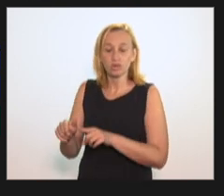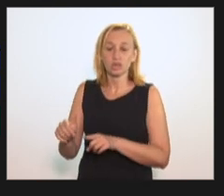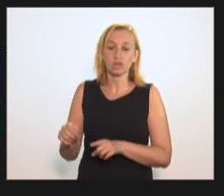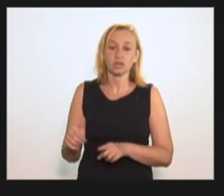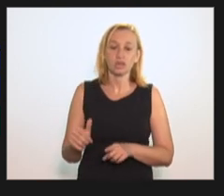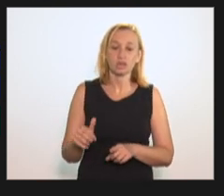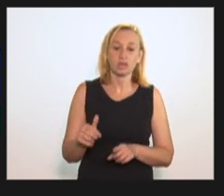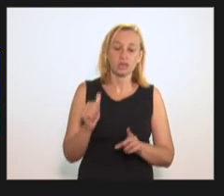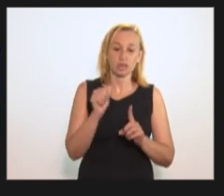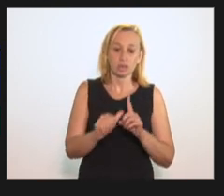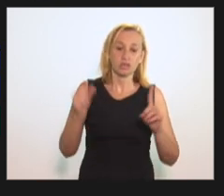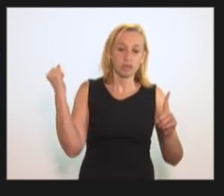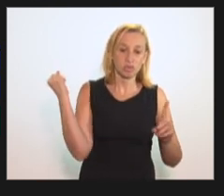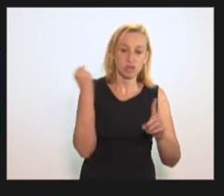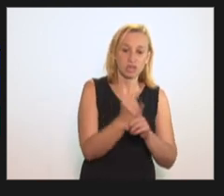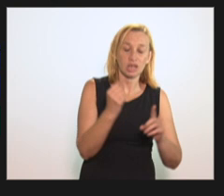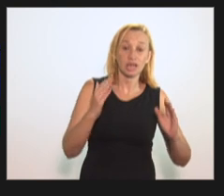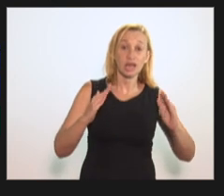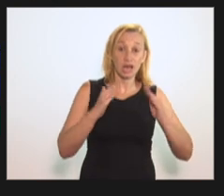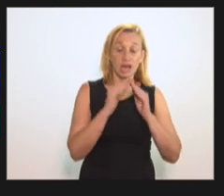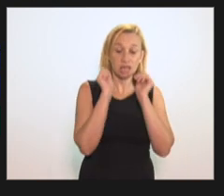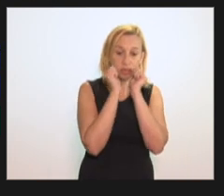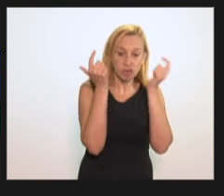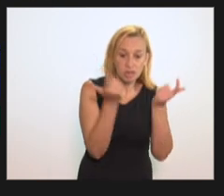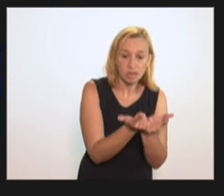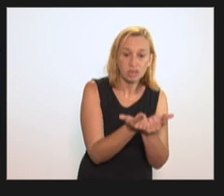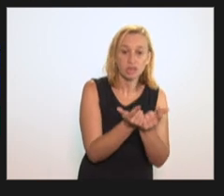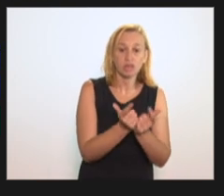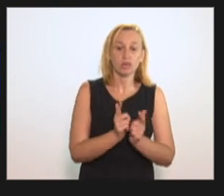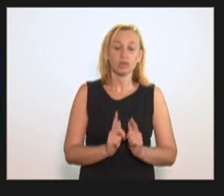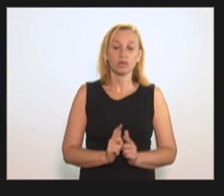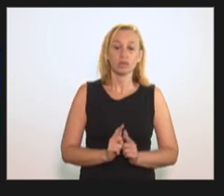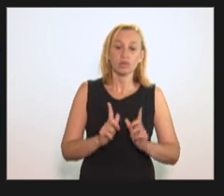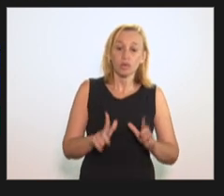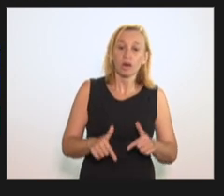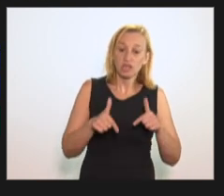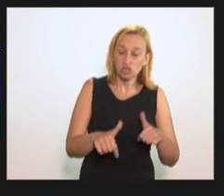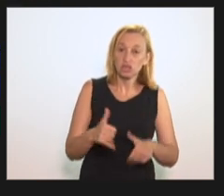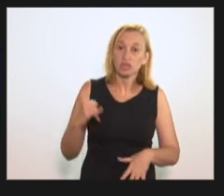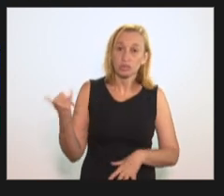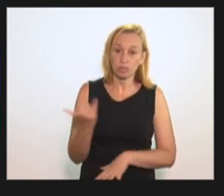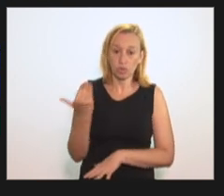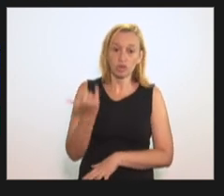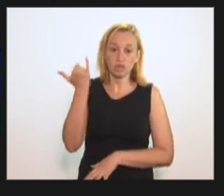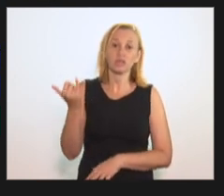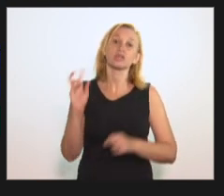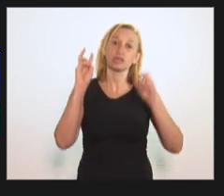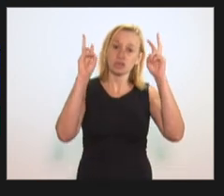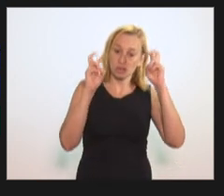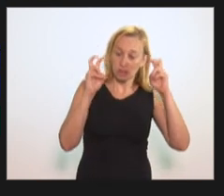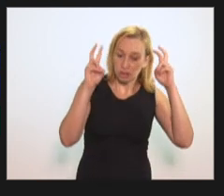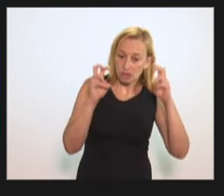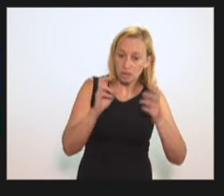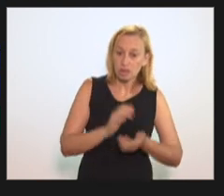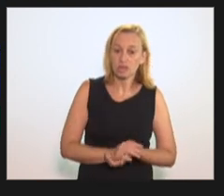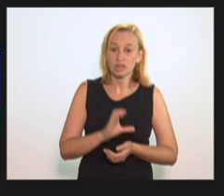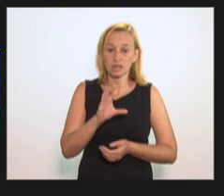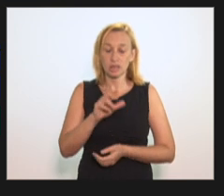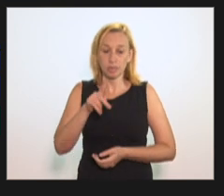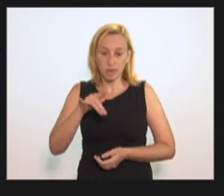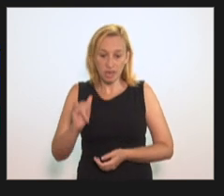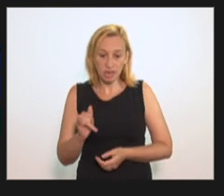a Assembleia Legislativa tem tido uma atuação muito importante nesse tema tivemos a CPI do